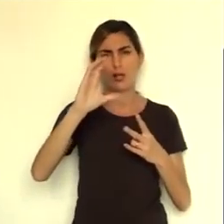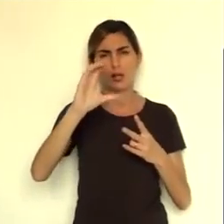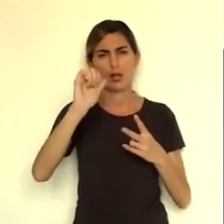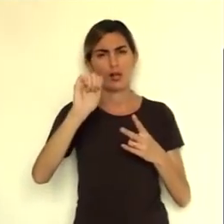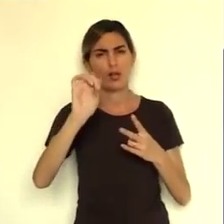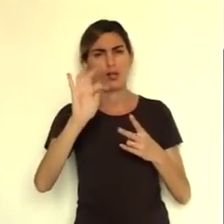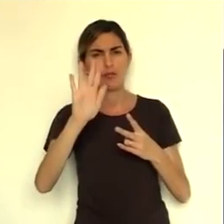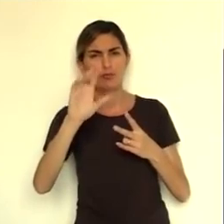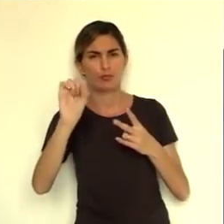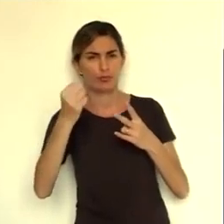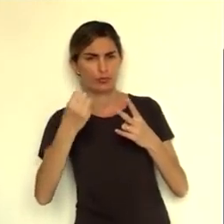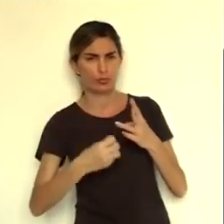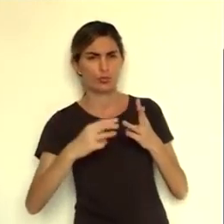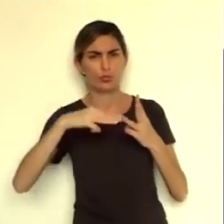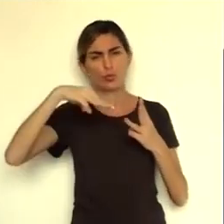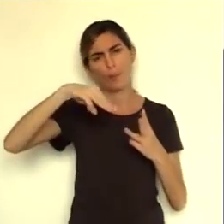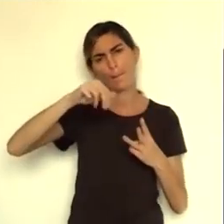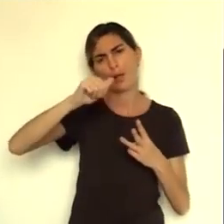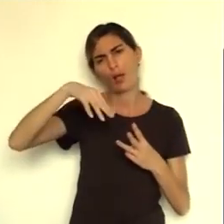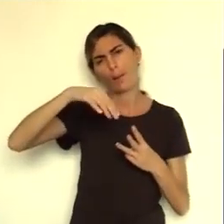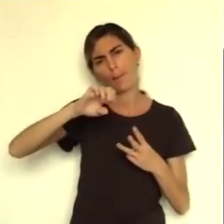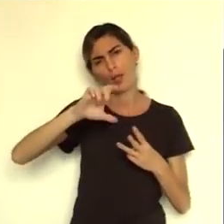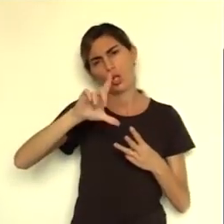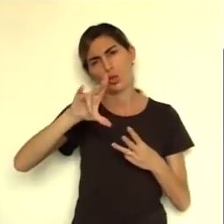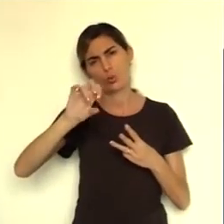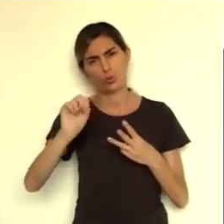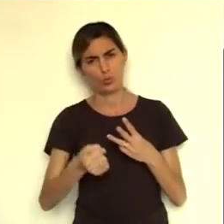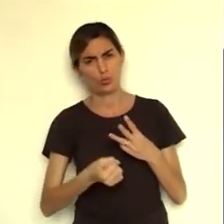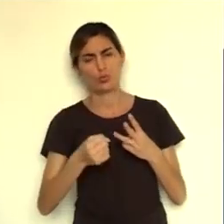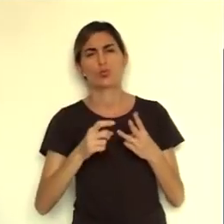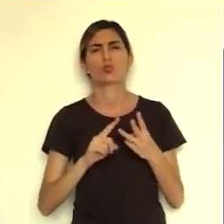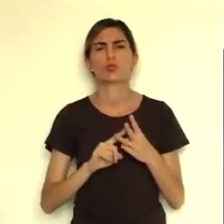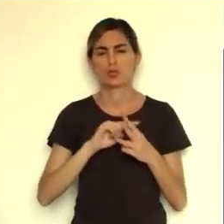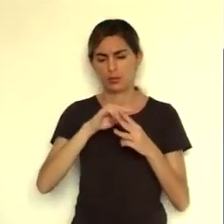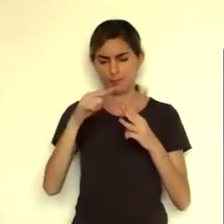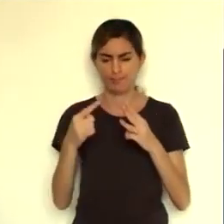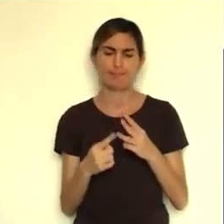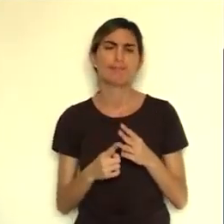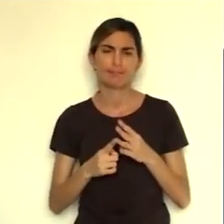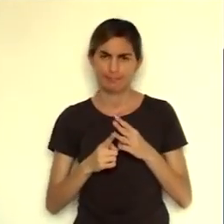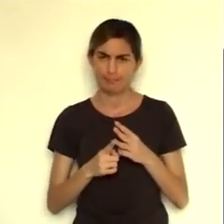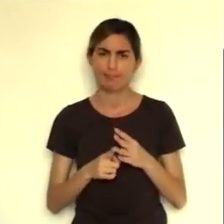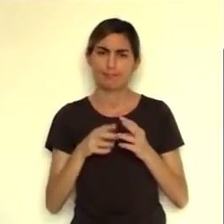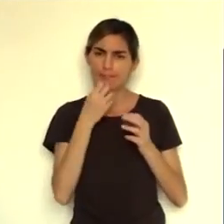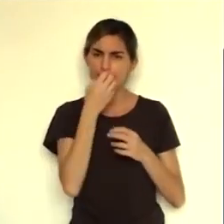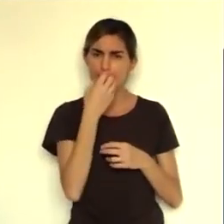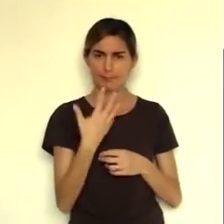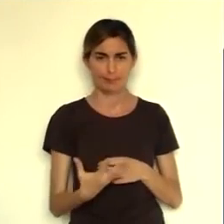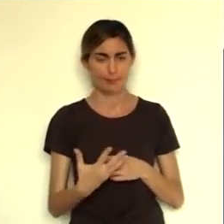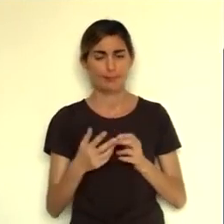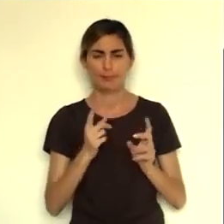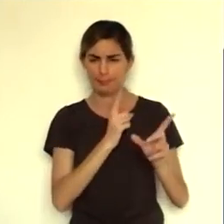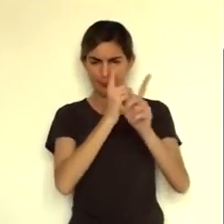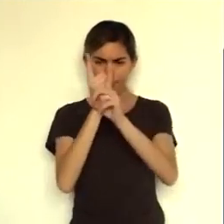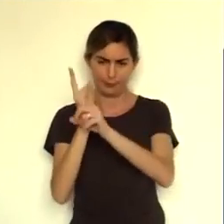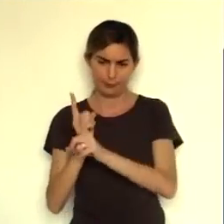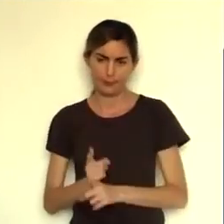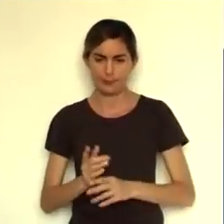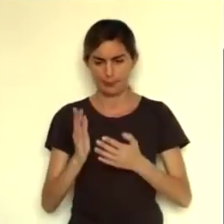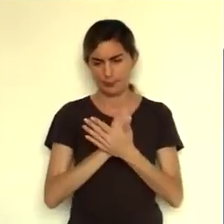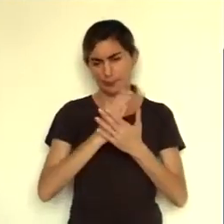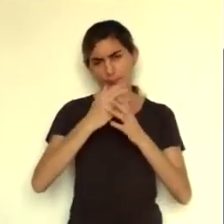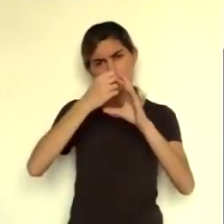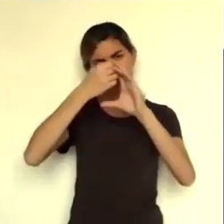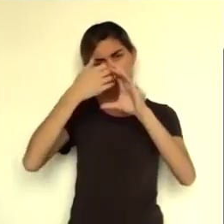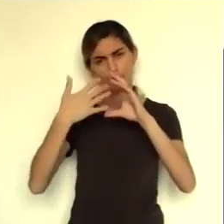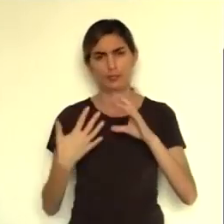os afro-brasileiros e os mamelucos compondo o que se denominava de brasilíndios. Bom, vamos identificar